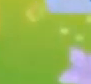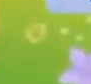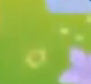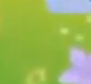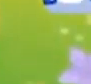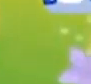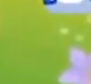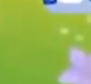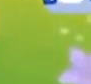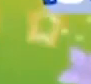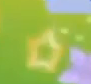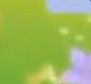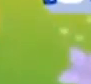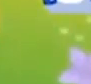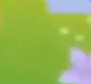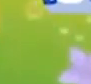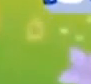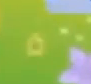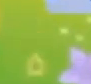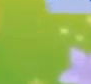a mamãe faz